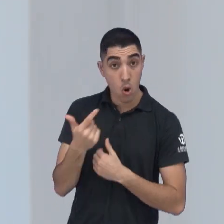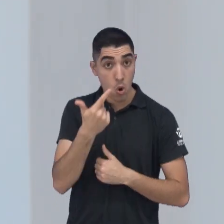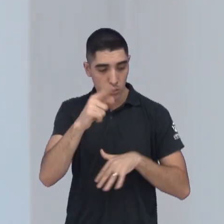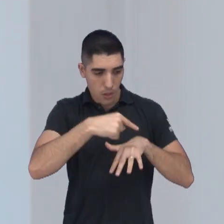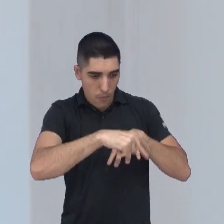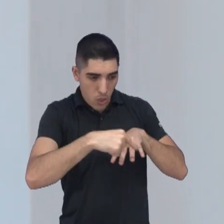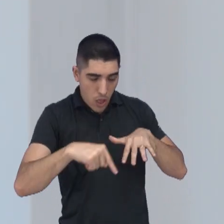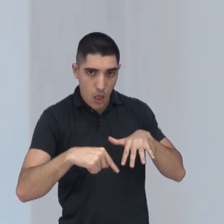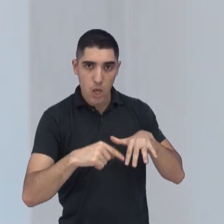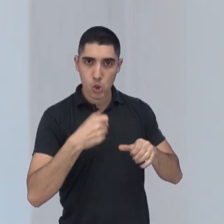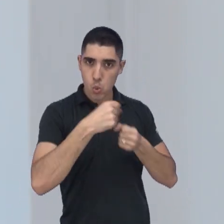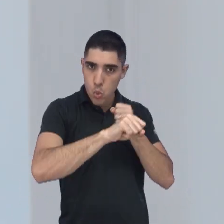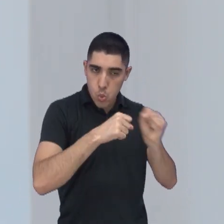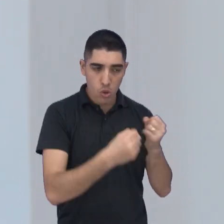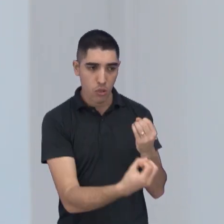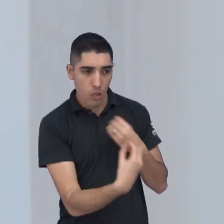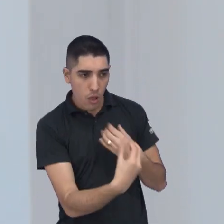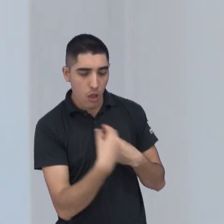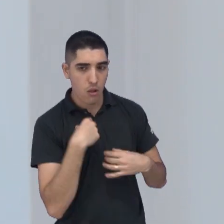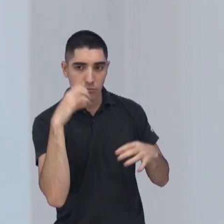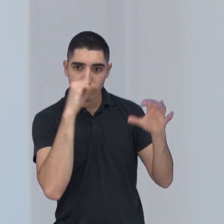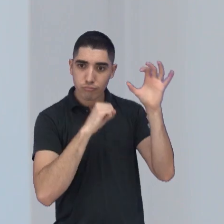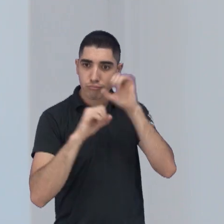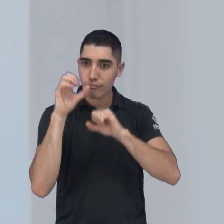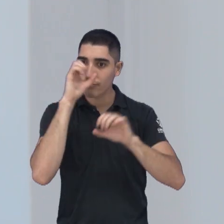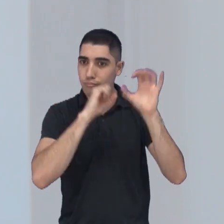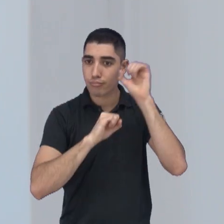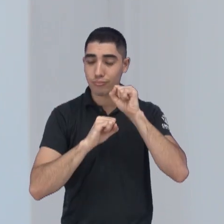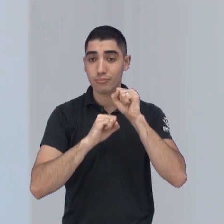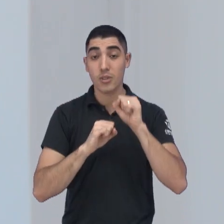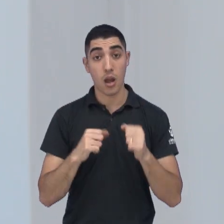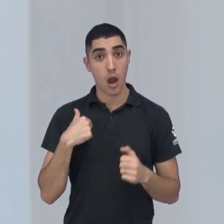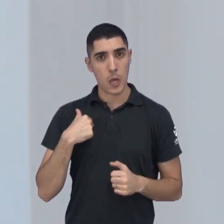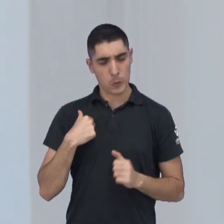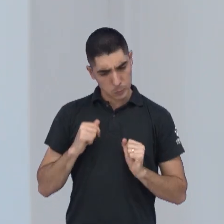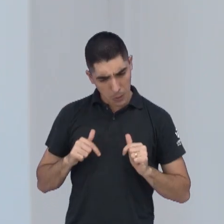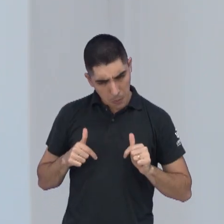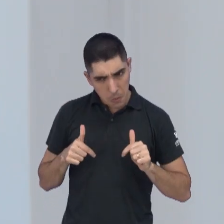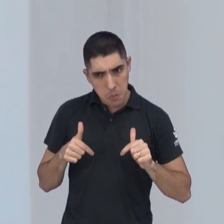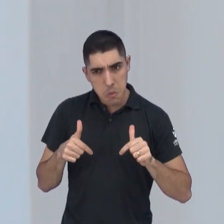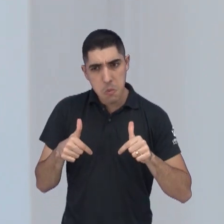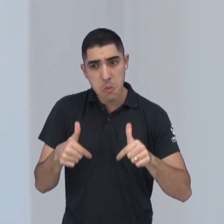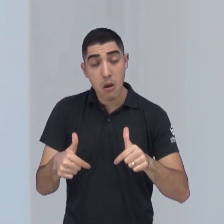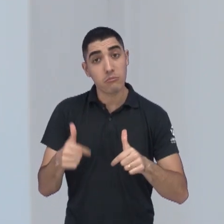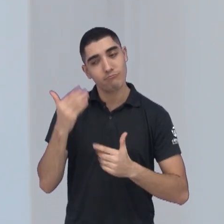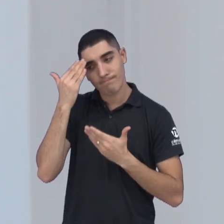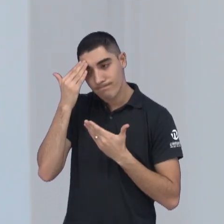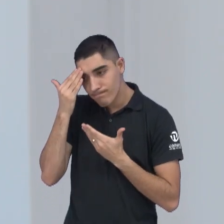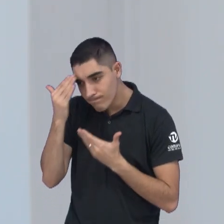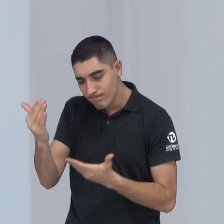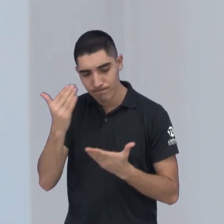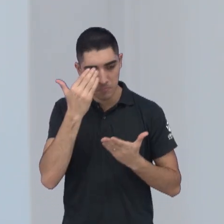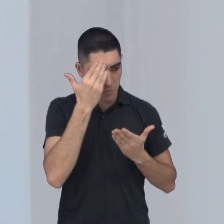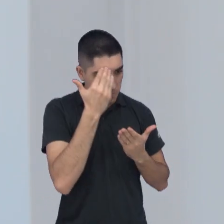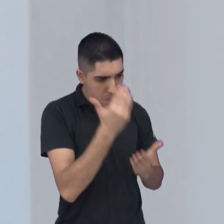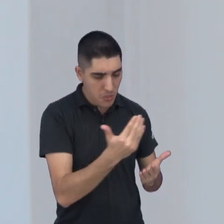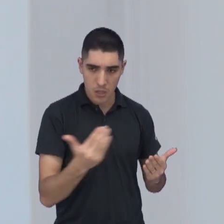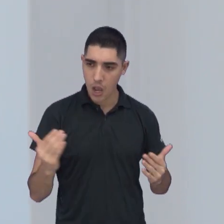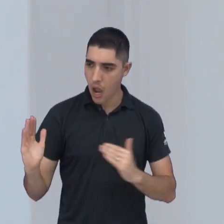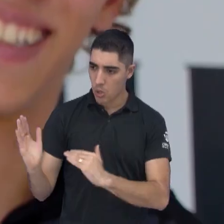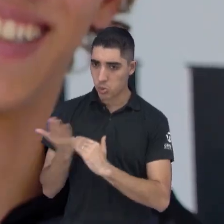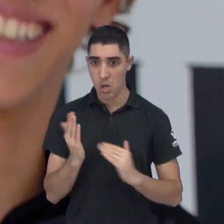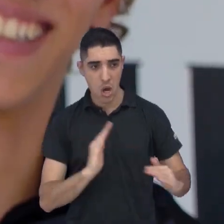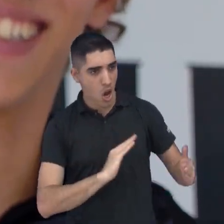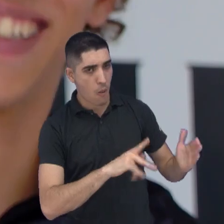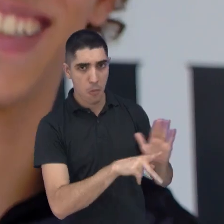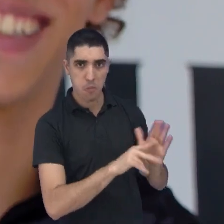MMA. Então... eu me dediquei bastante e foi fruto do trabalho deles, né? Porque eu acreditei e a gente conseguiu junto